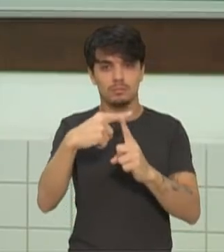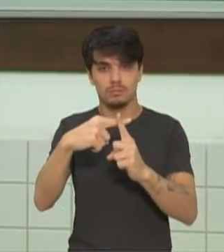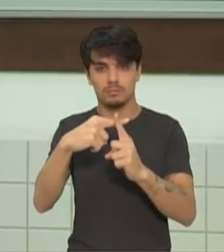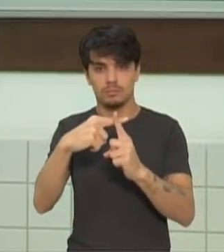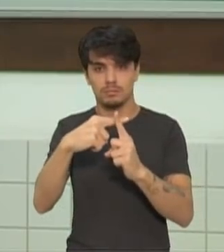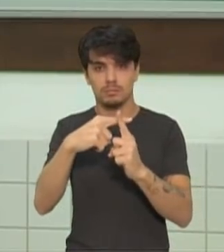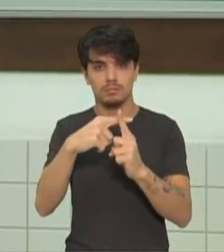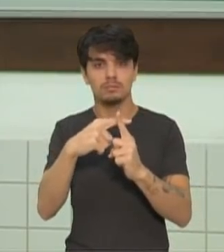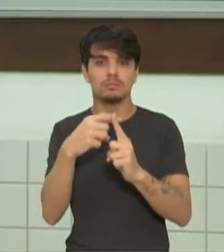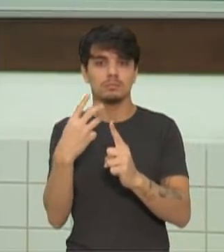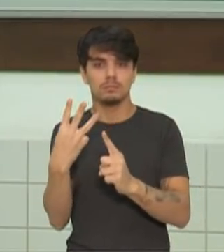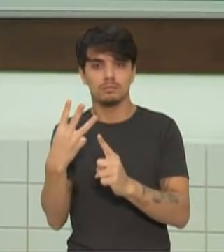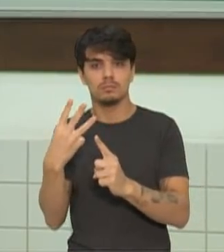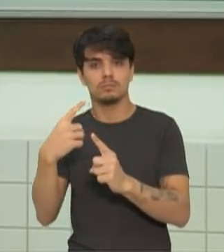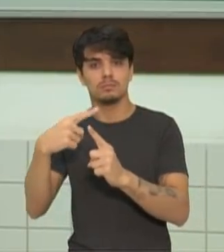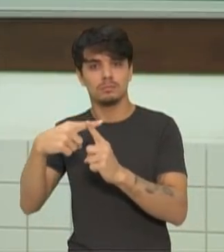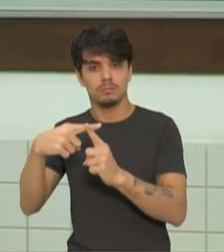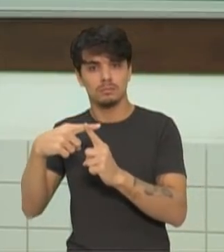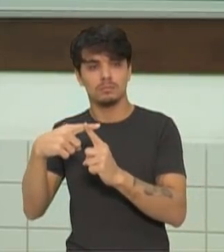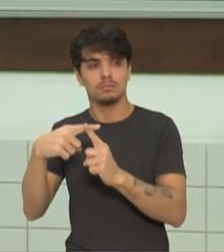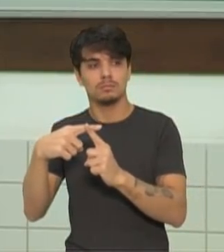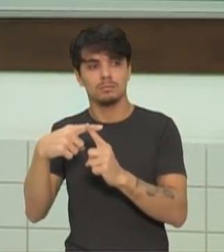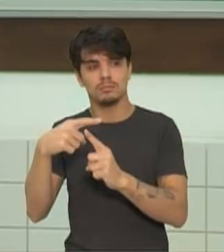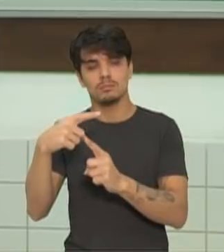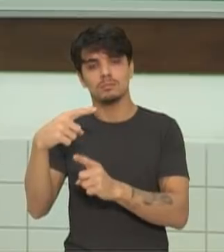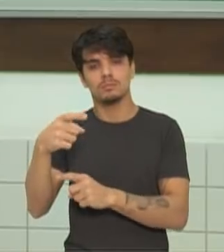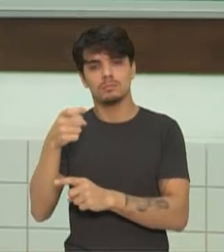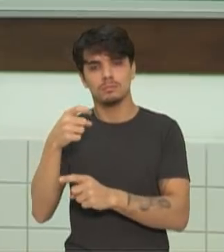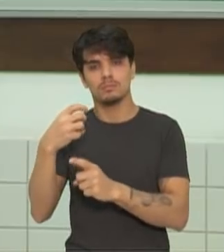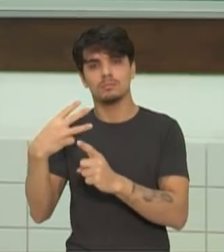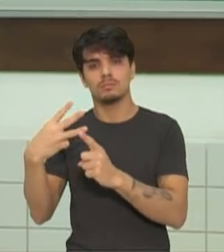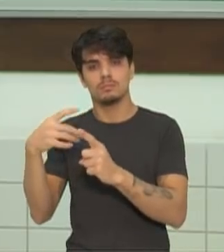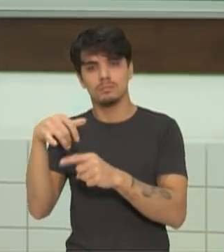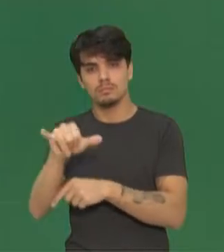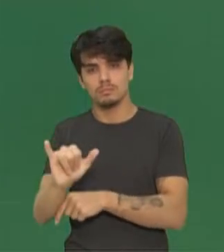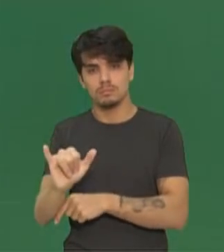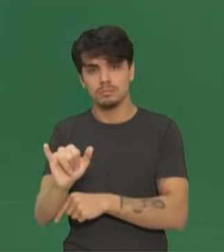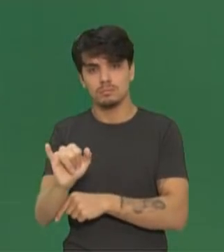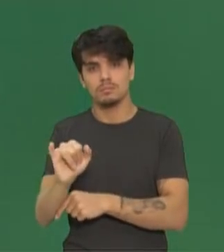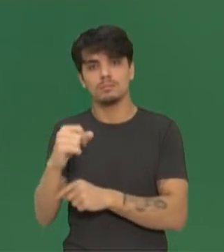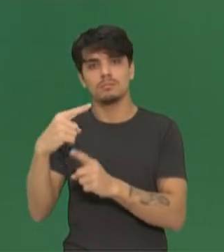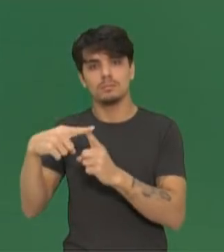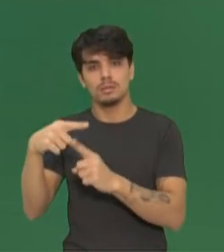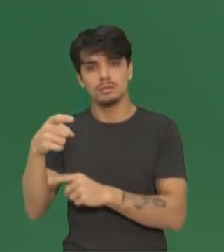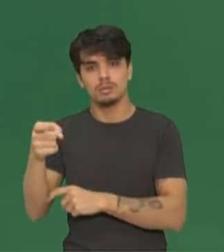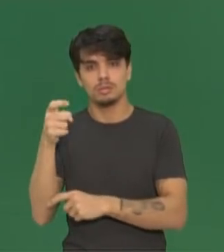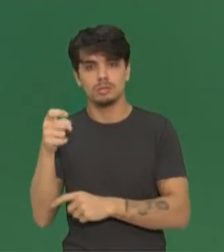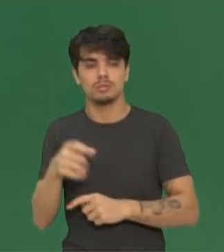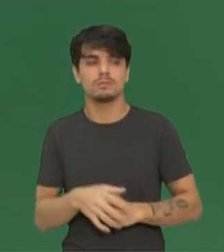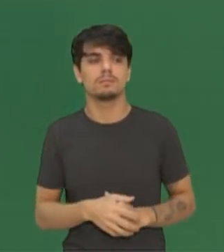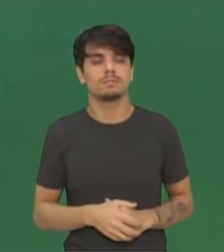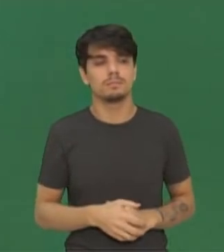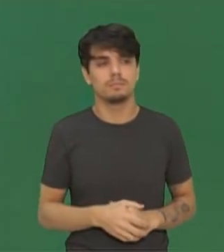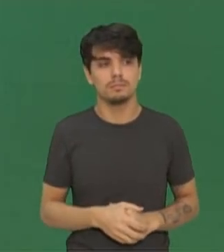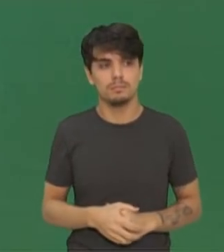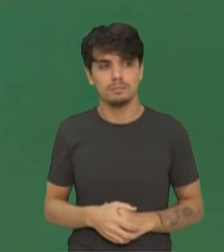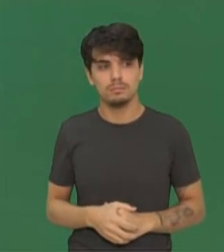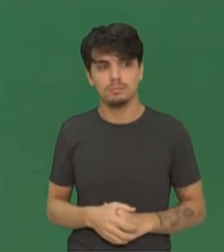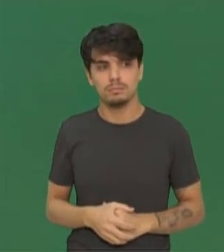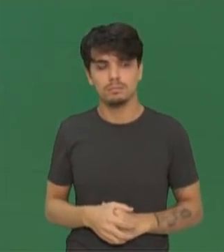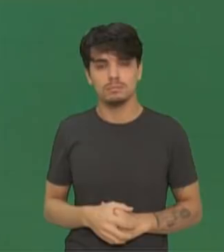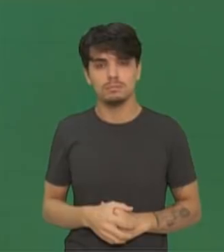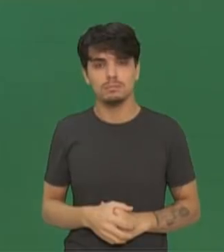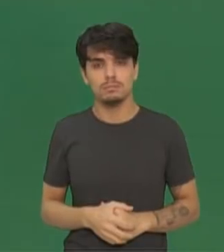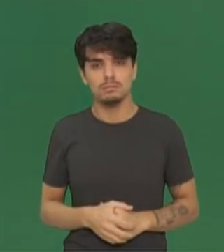mais 3 mais x mais 3y e mais x. O perímetro deu